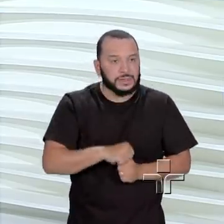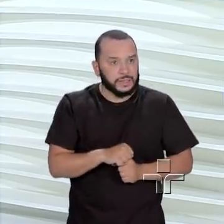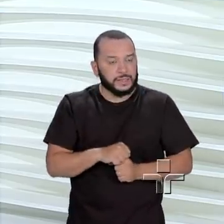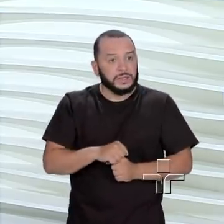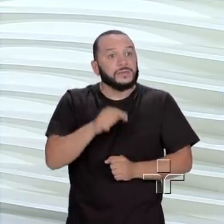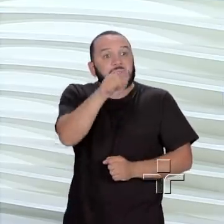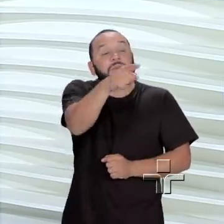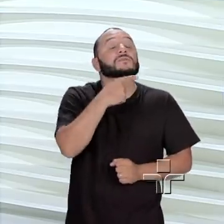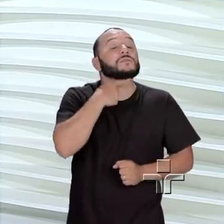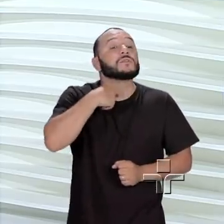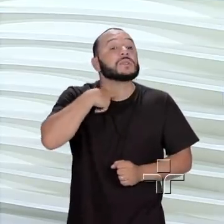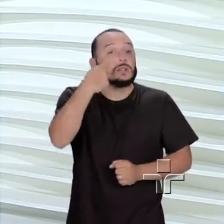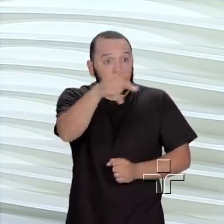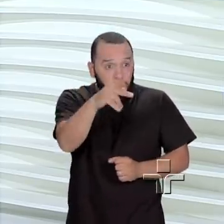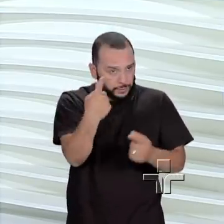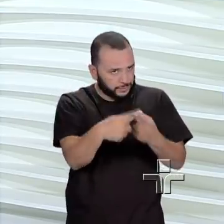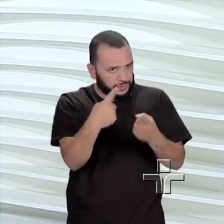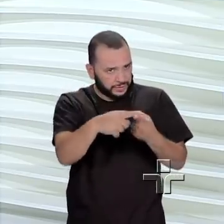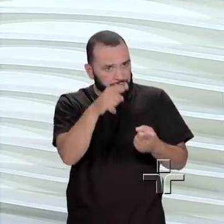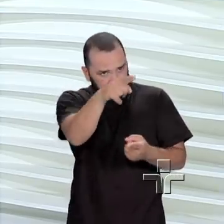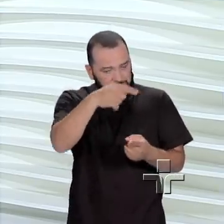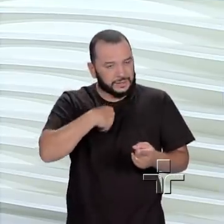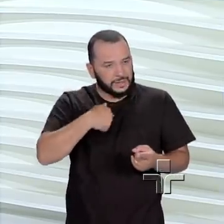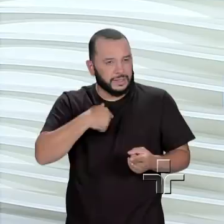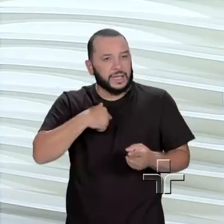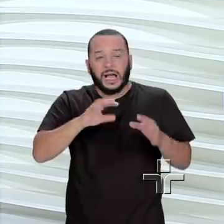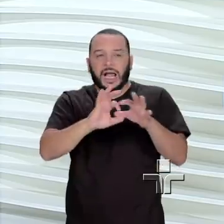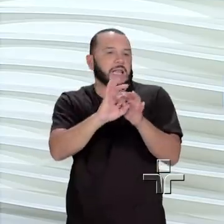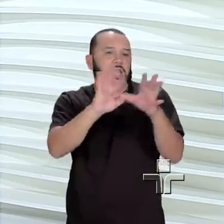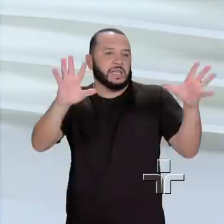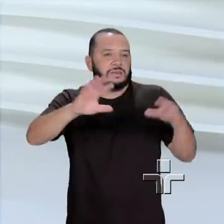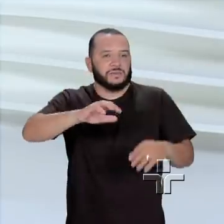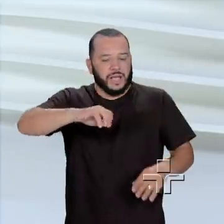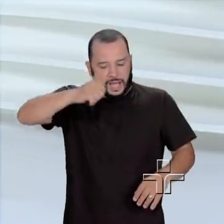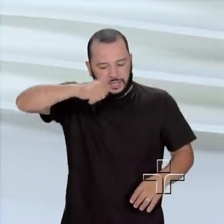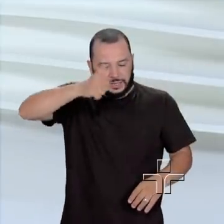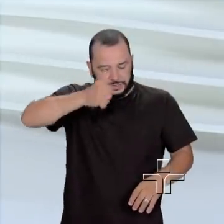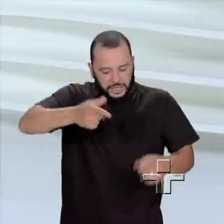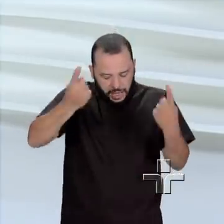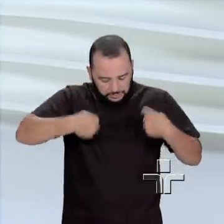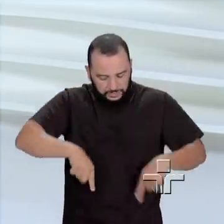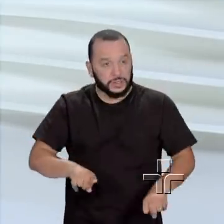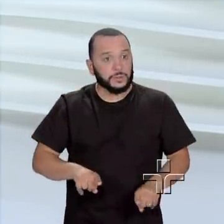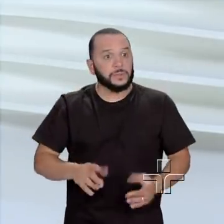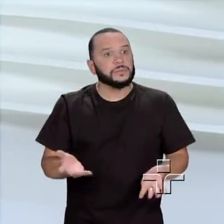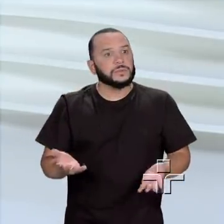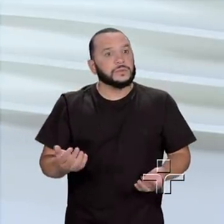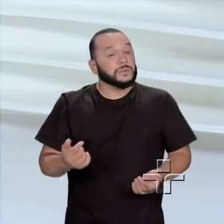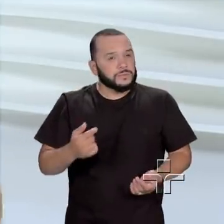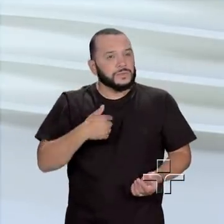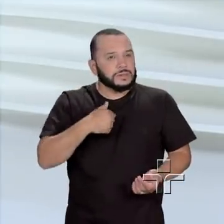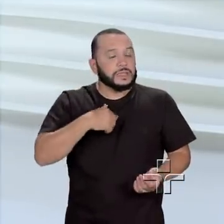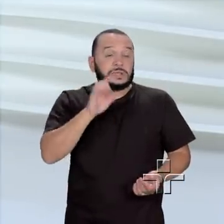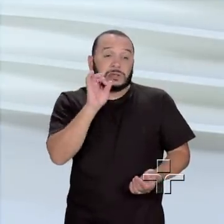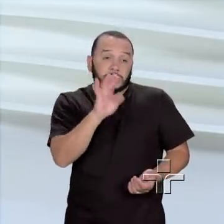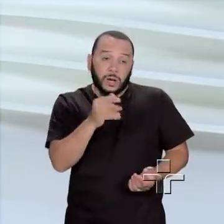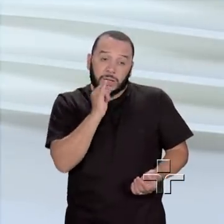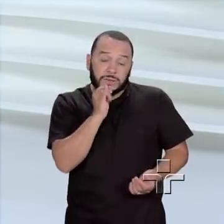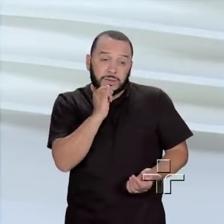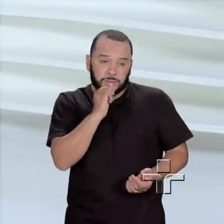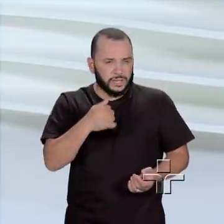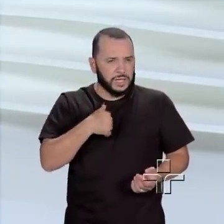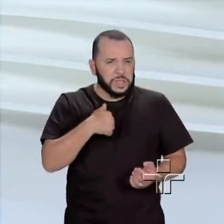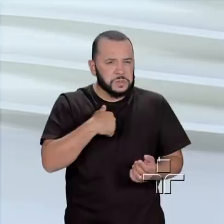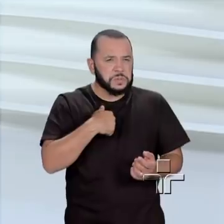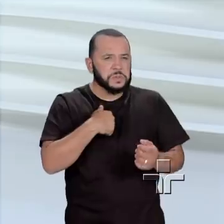sua, né, porque você autorizou ele a analisar de uma certa forma seu comportamento, sem autorizar diretamente isso, porque eu não vou gastar meu